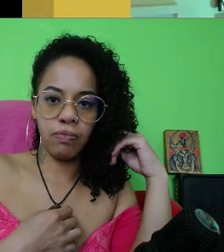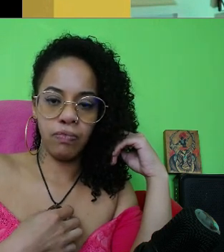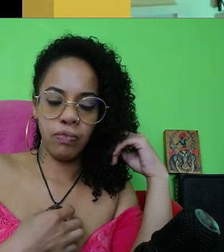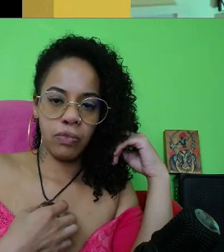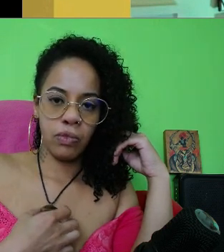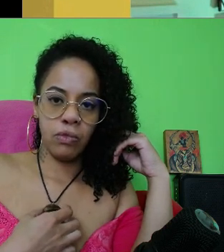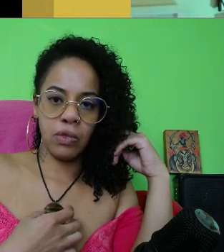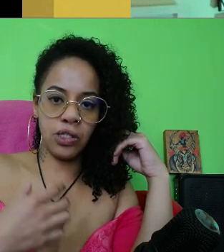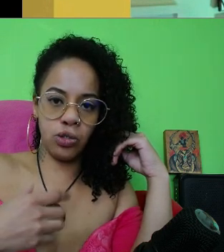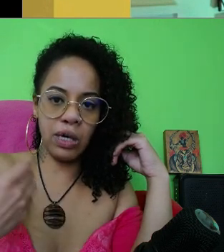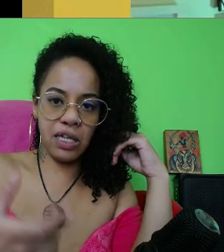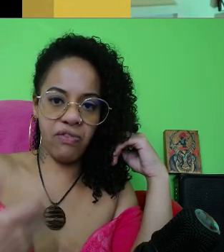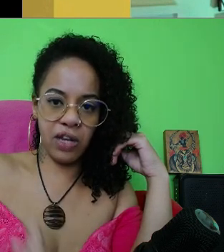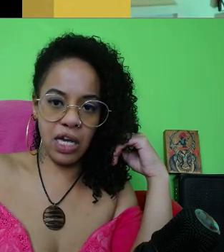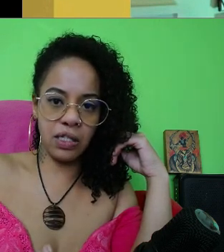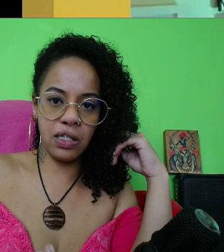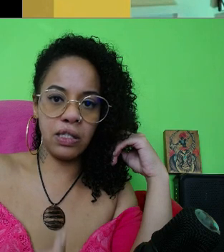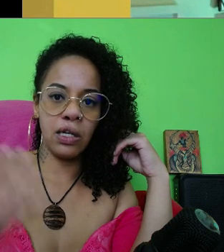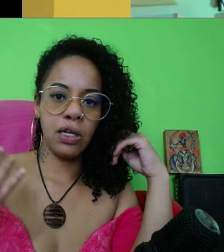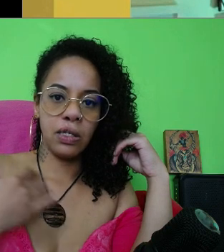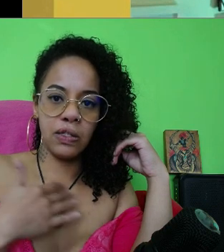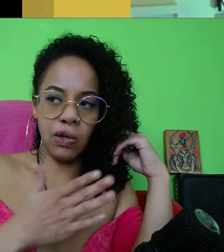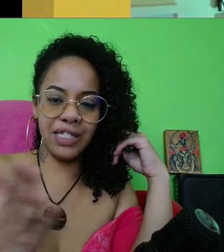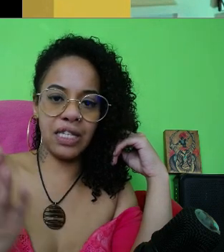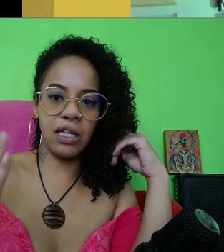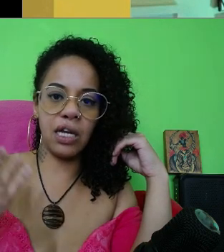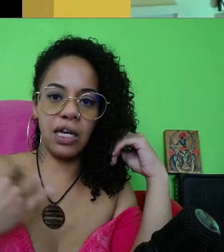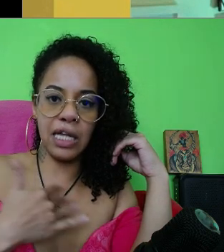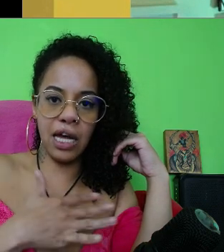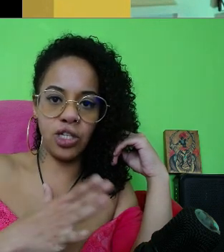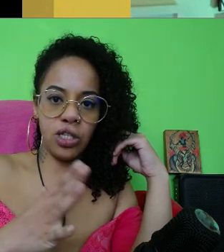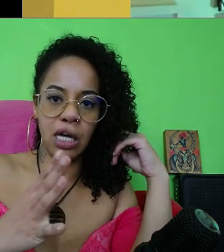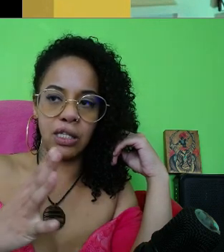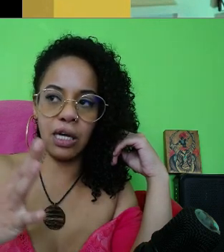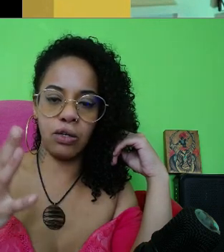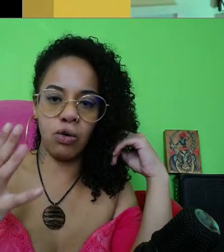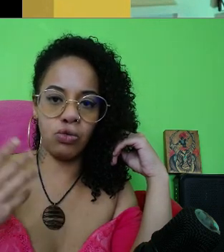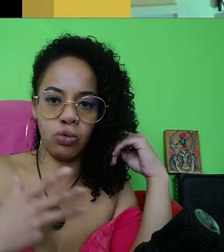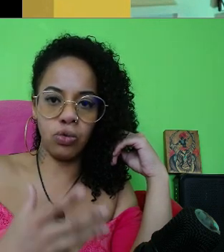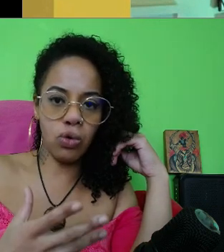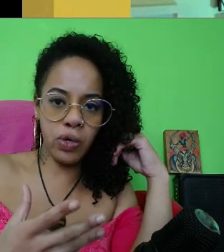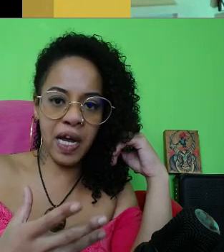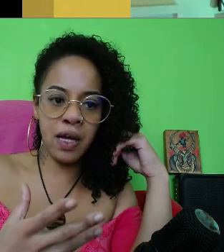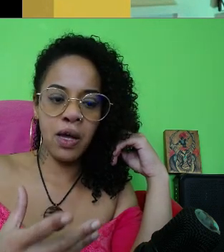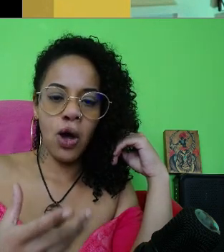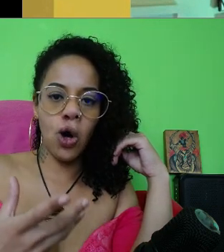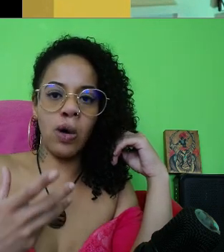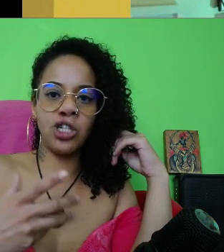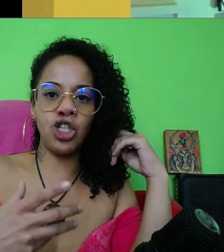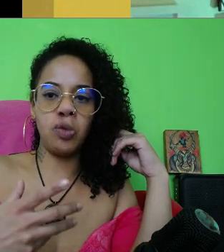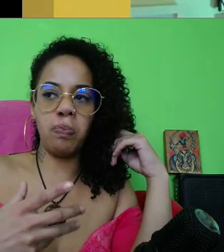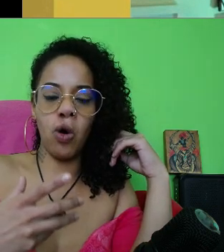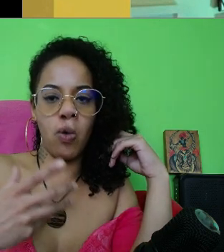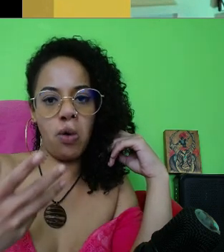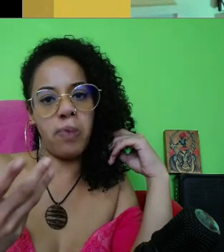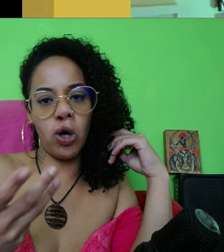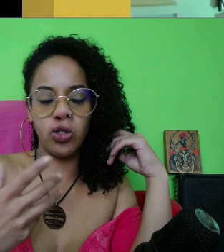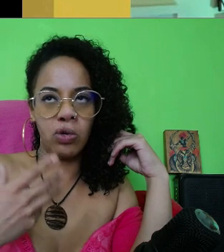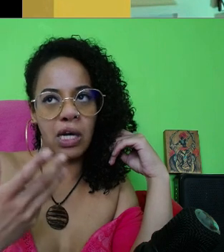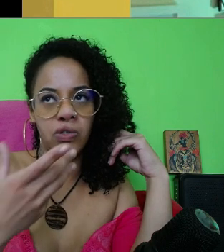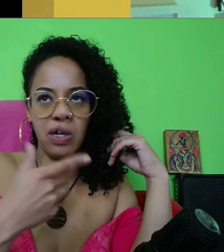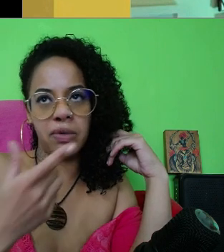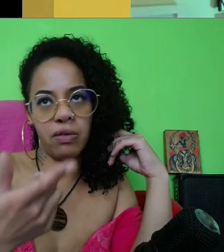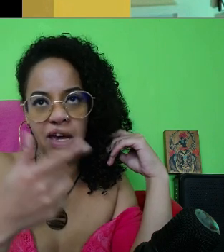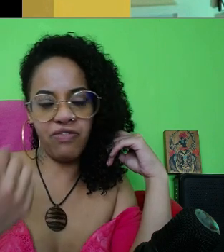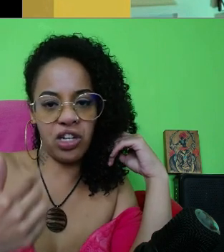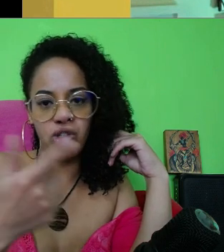isso as suas referências são a centralidade da conjuntura ou a gente ou eu